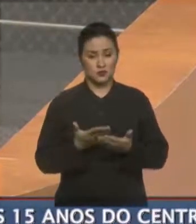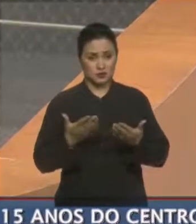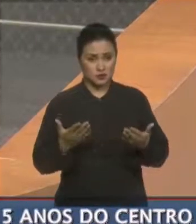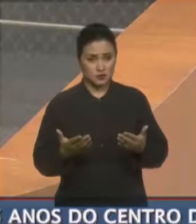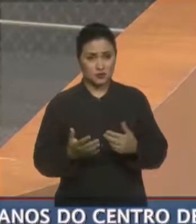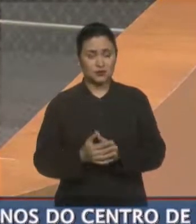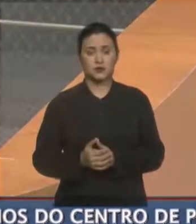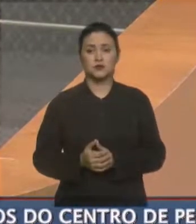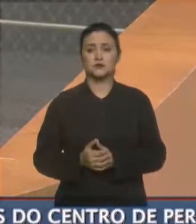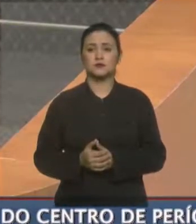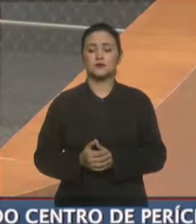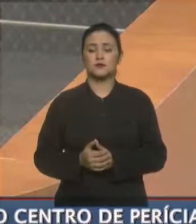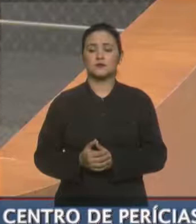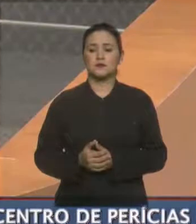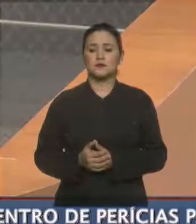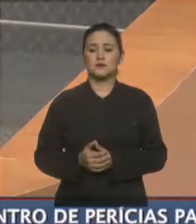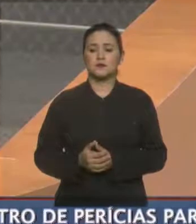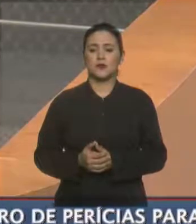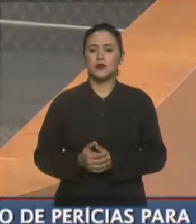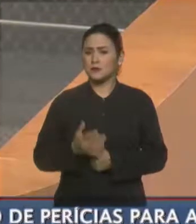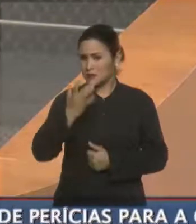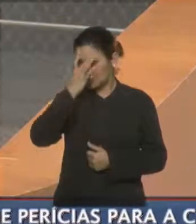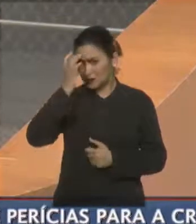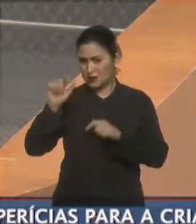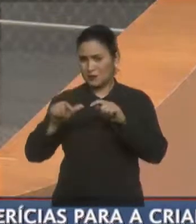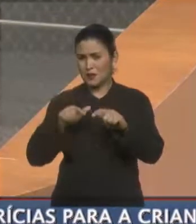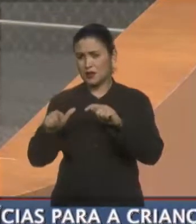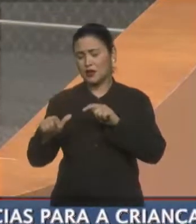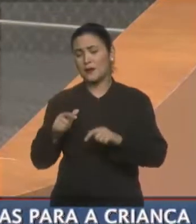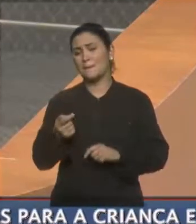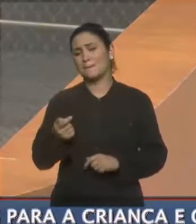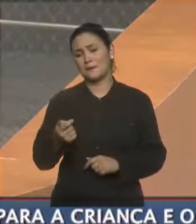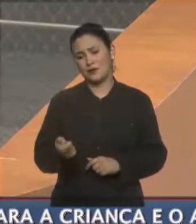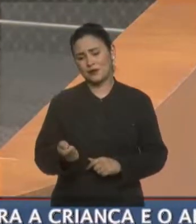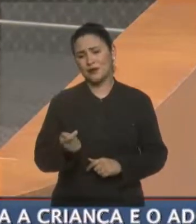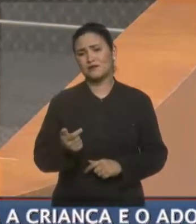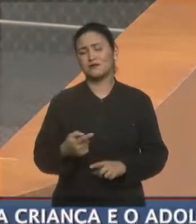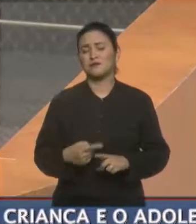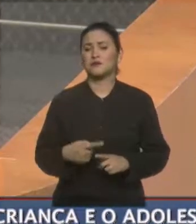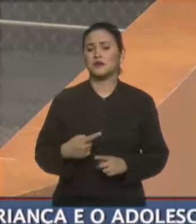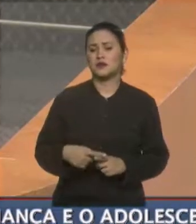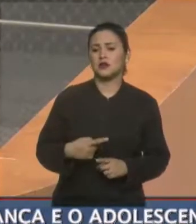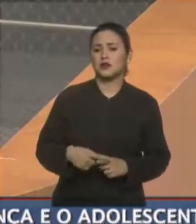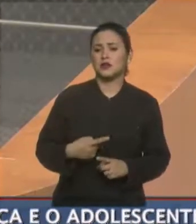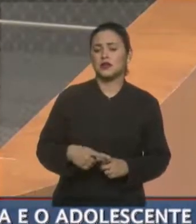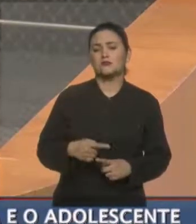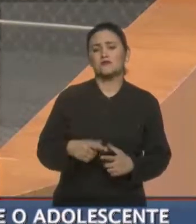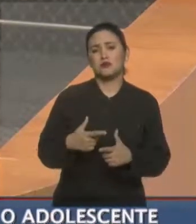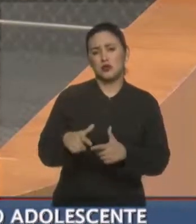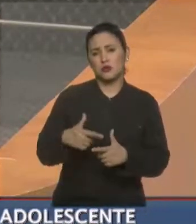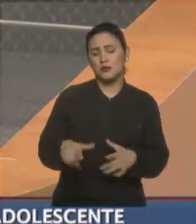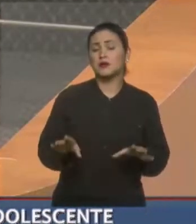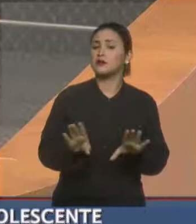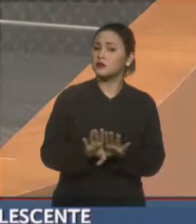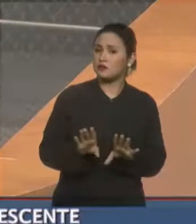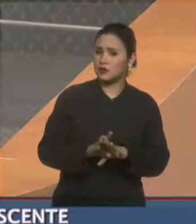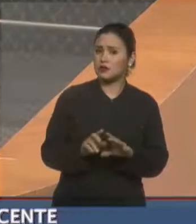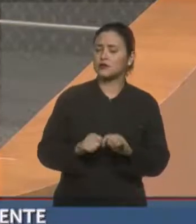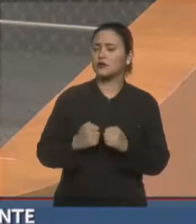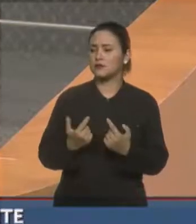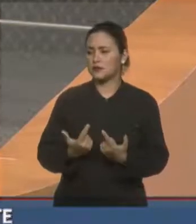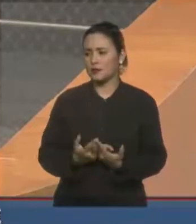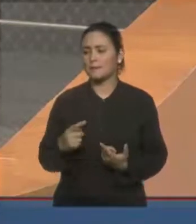ainda pequeno, por conta de entraves também legislativos, a gente acredita